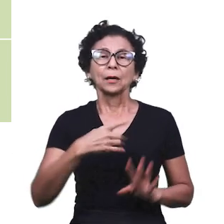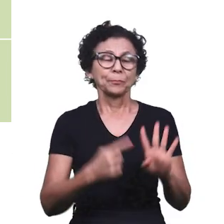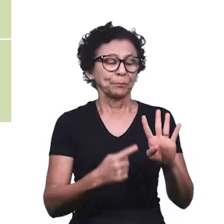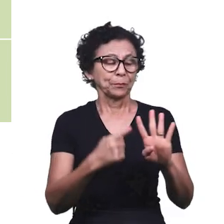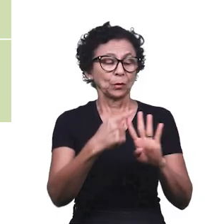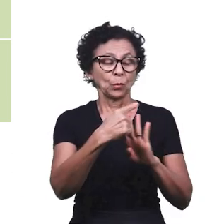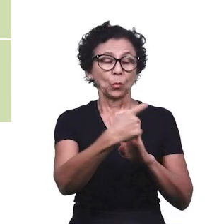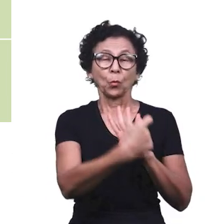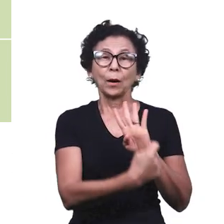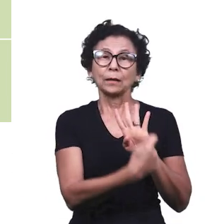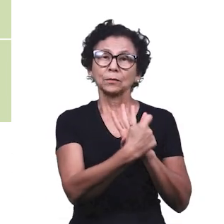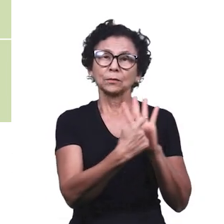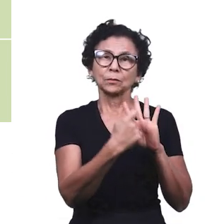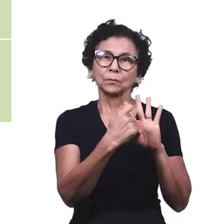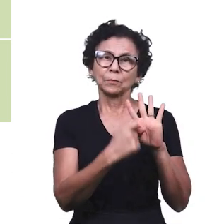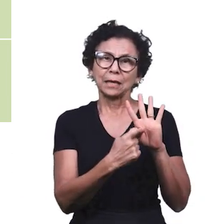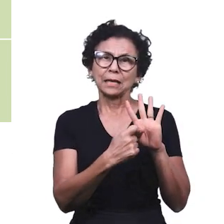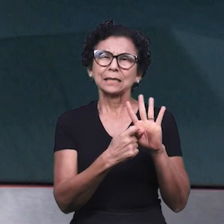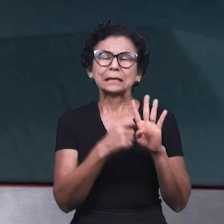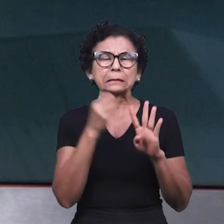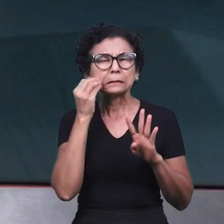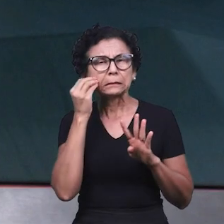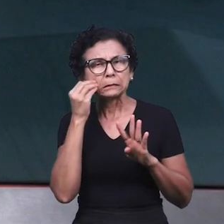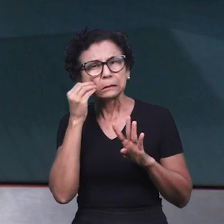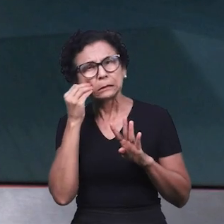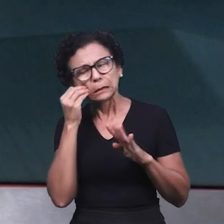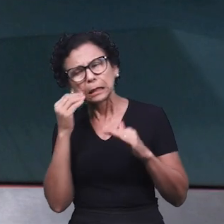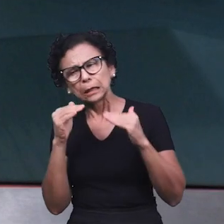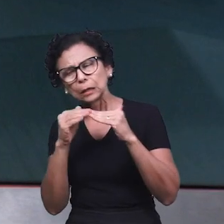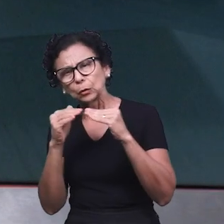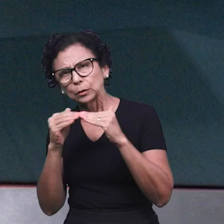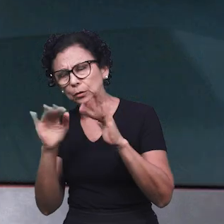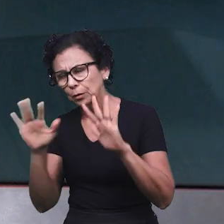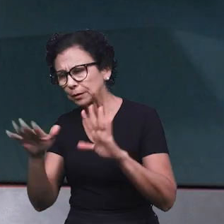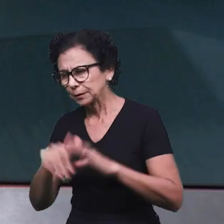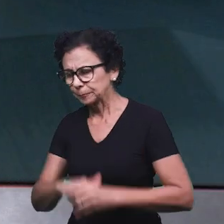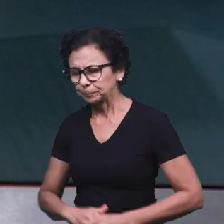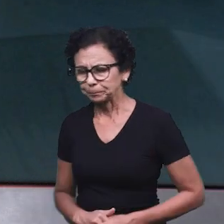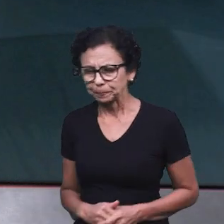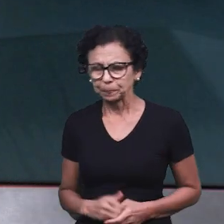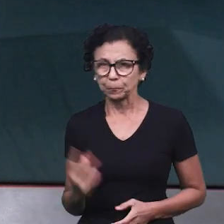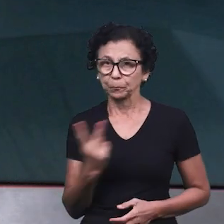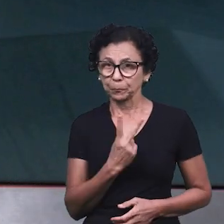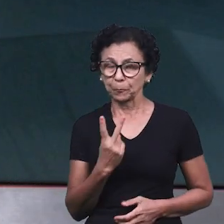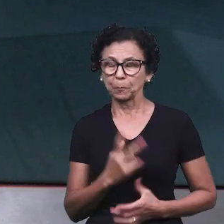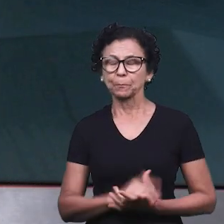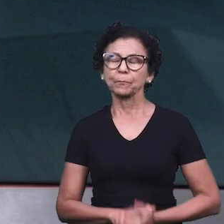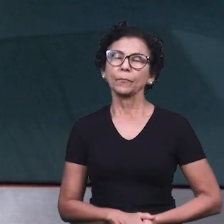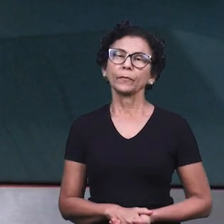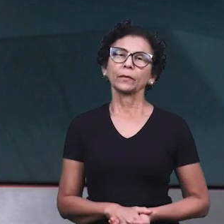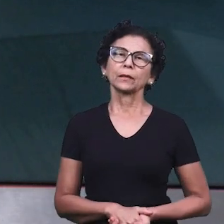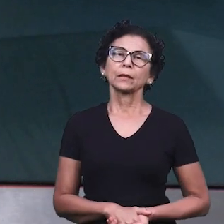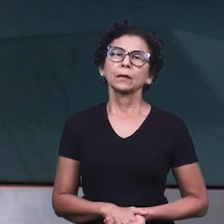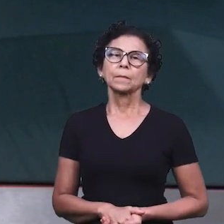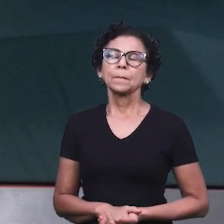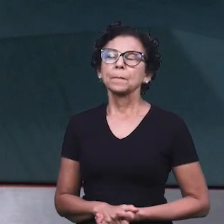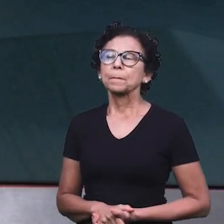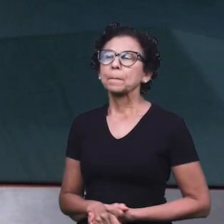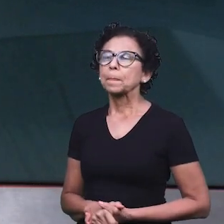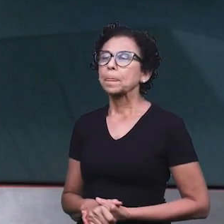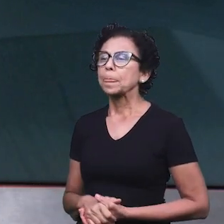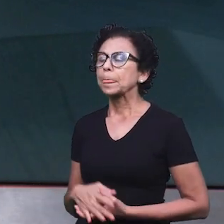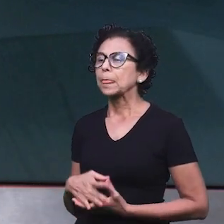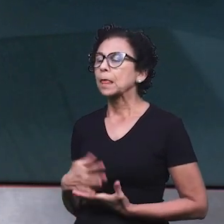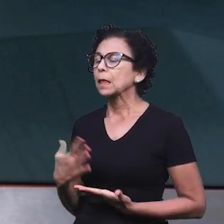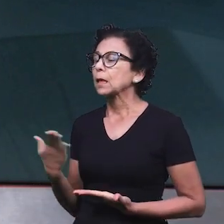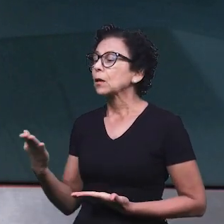já foi a 3ª cobrança, houve uma tentativa de acordo. Vamos fazer o seguinte: em